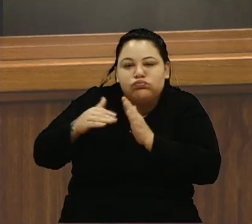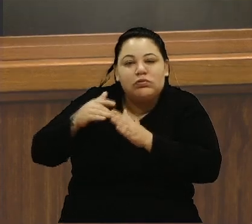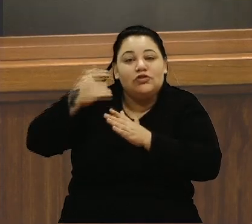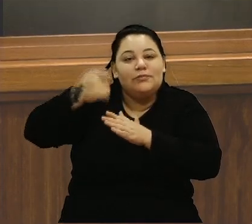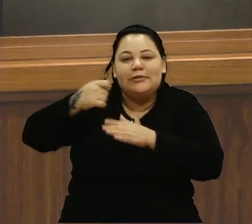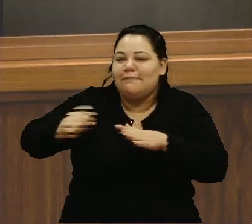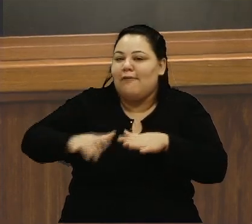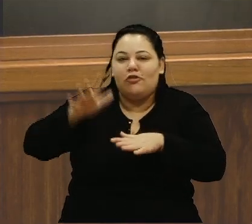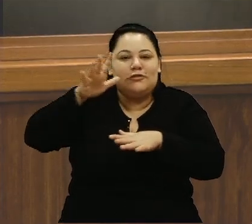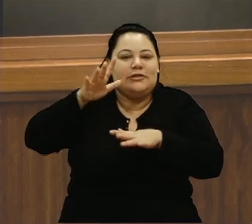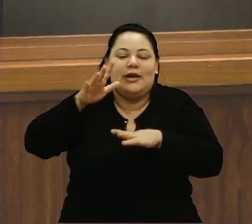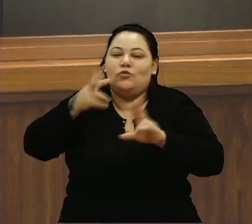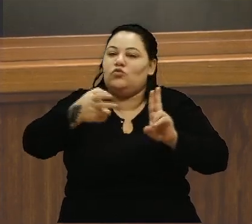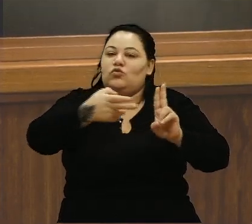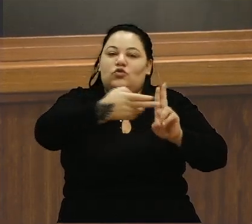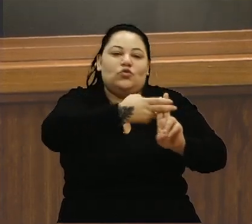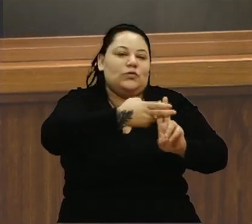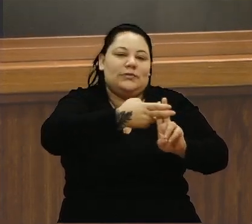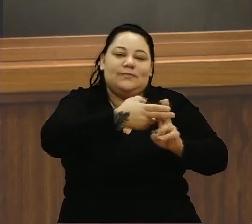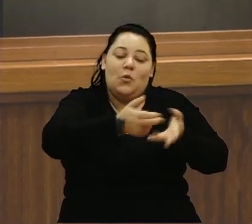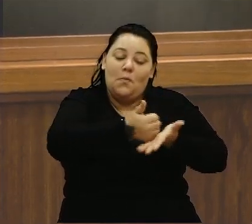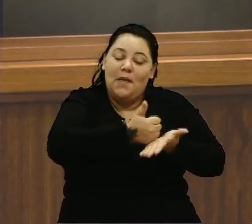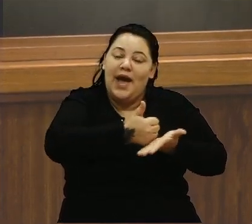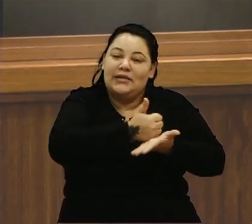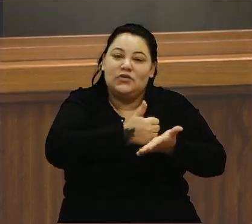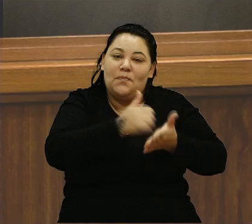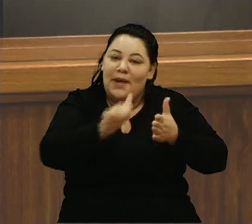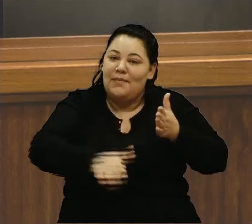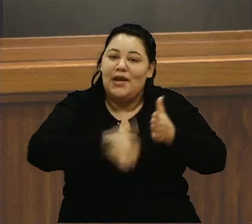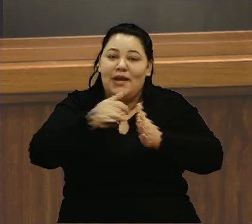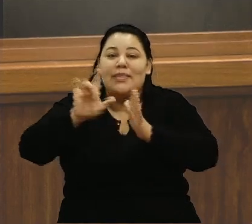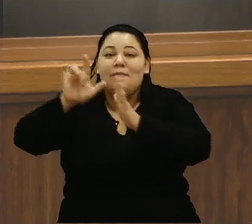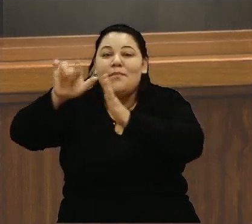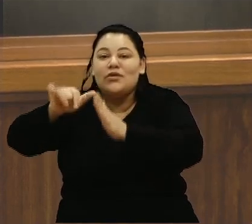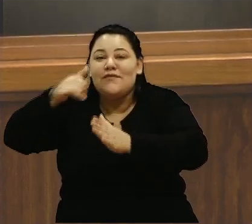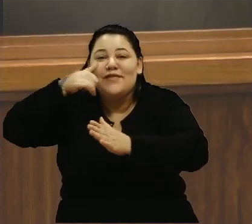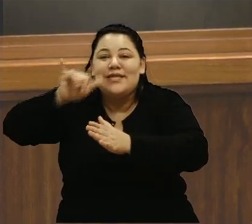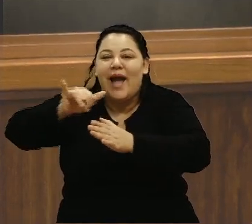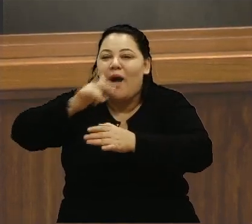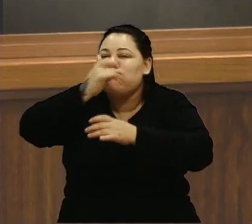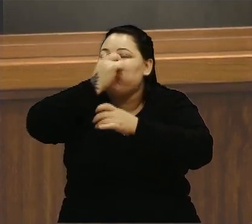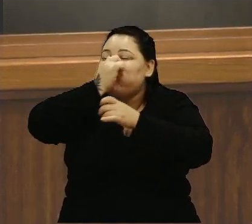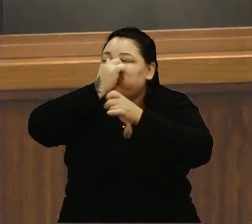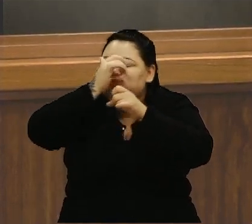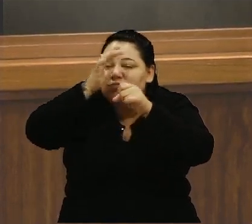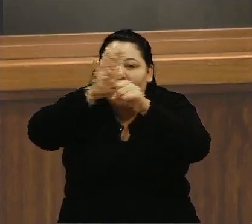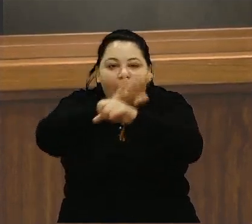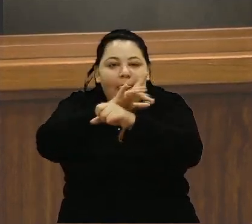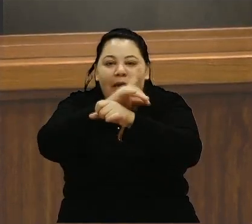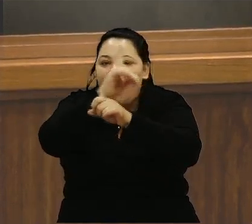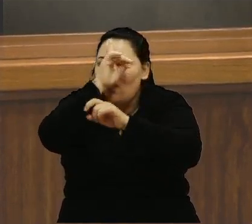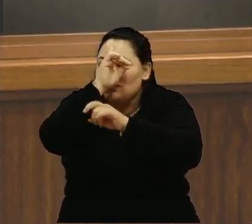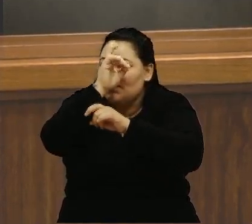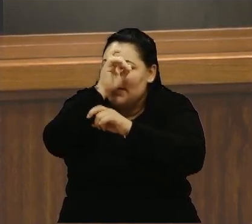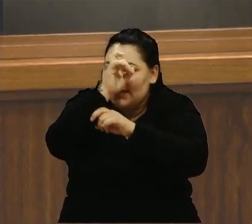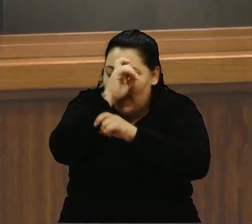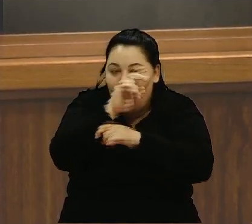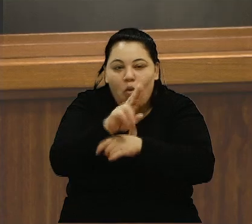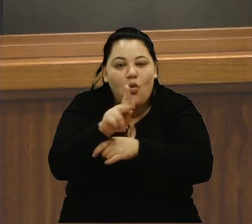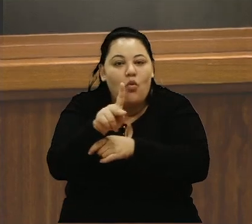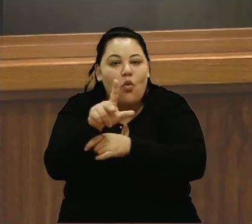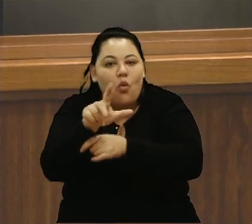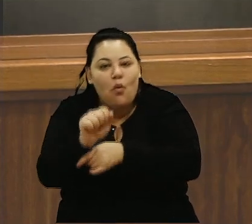mais um sistema de saúde básico para não sobrelotar depois as UBSs ou as UPAs e até